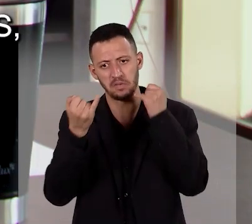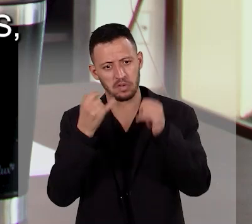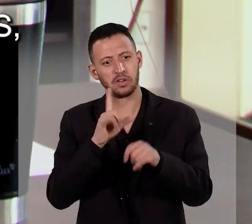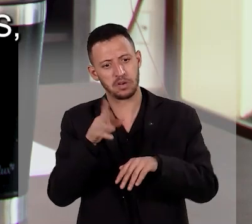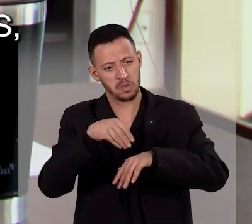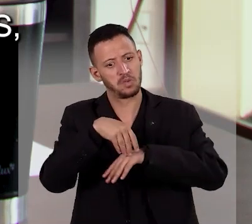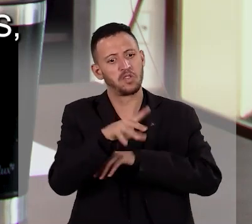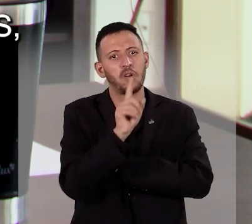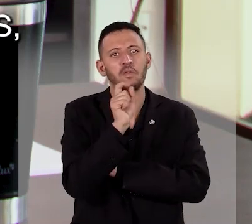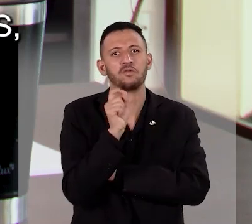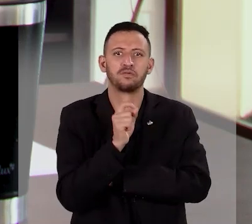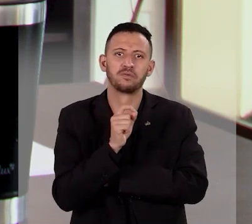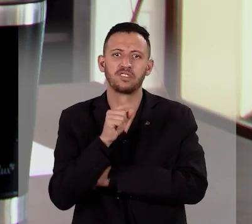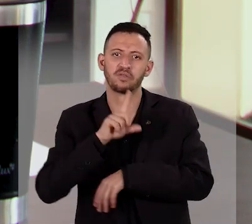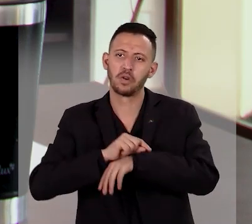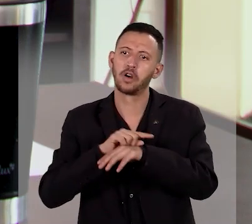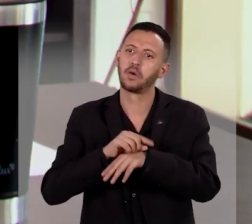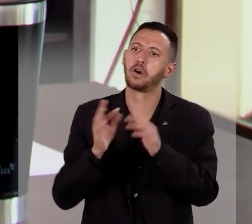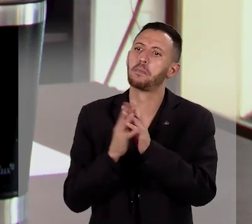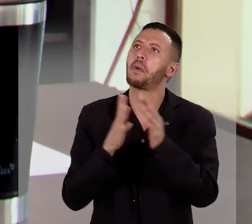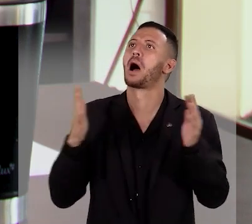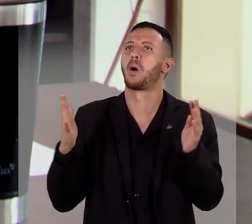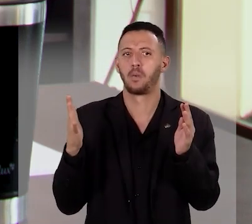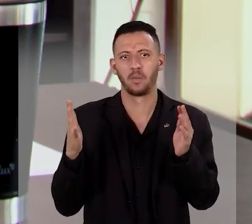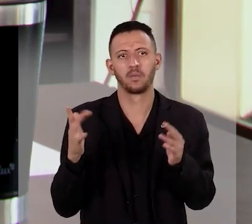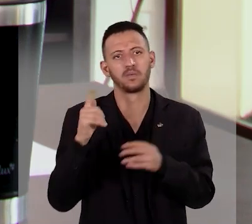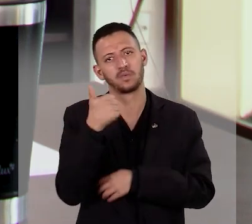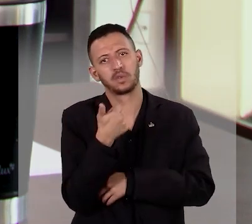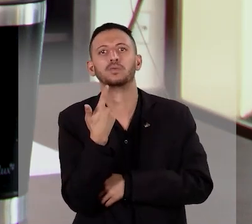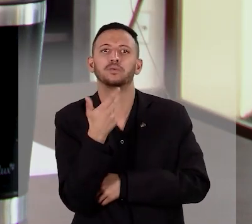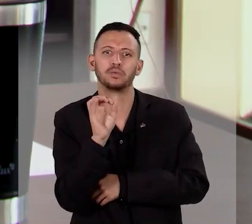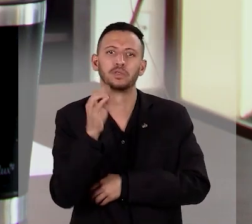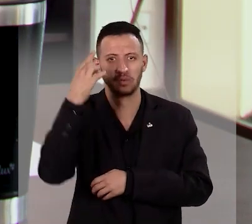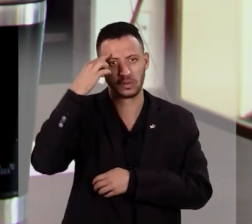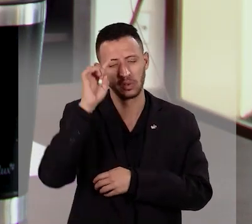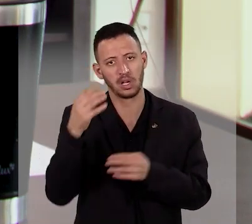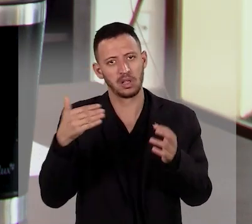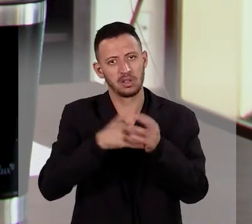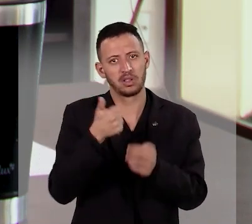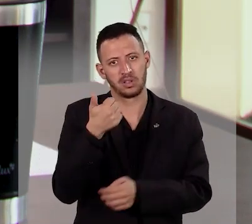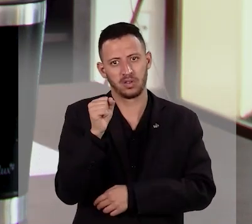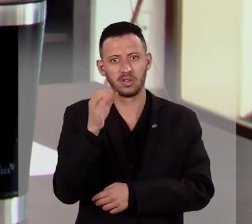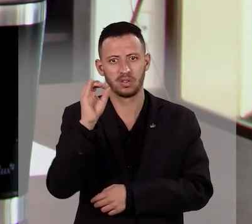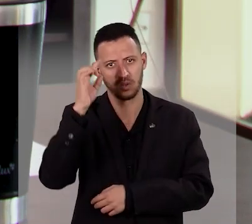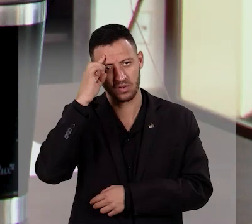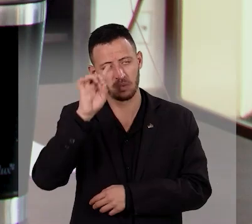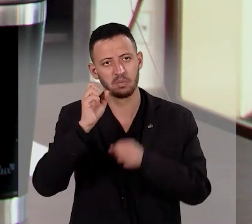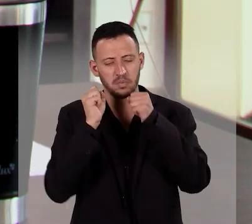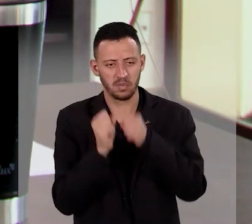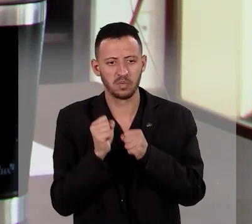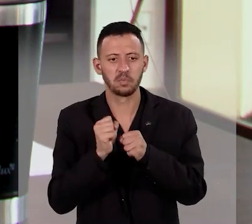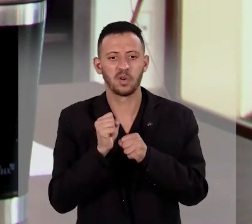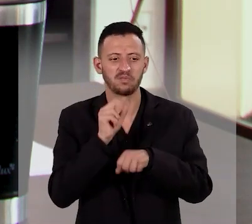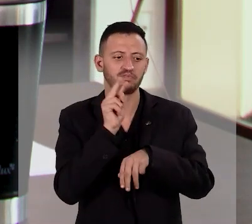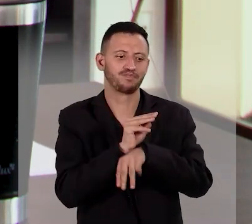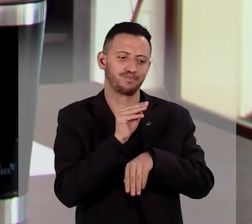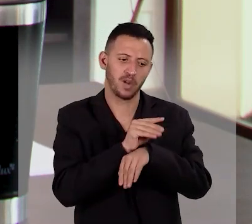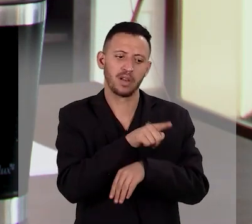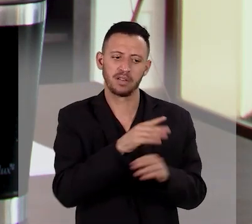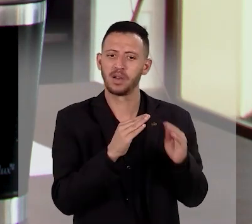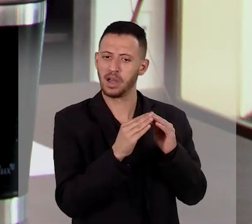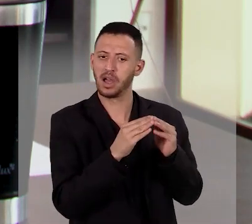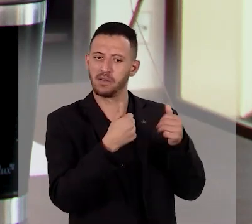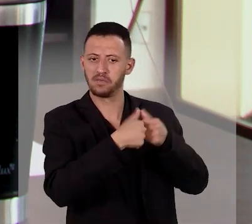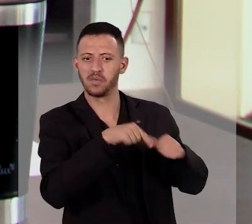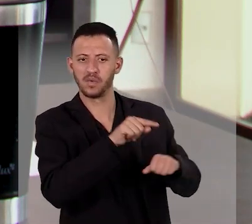fui informada que eu ia ter um período maior, que aí aumentou de 120 para 180 dias, que aí eu poderia ficar com